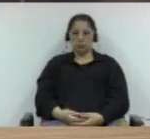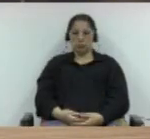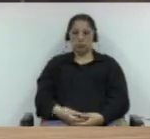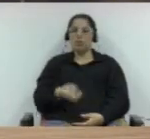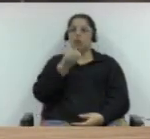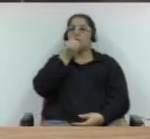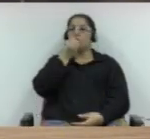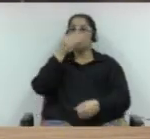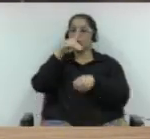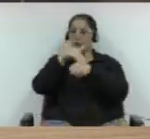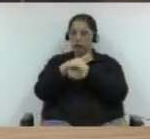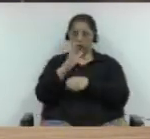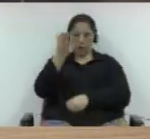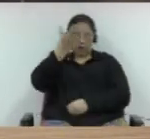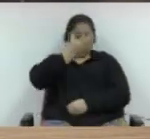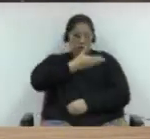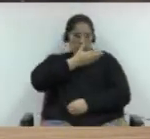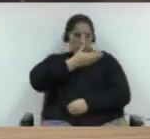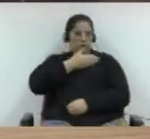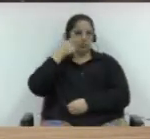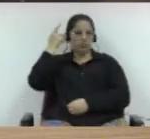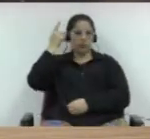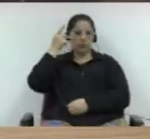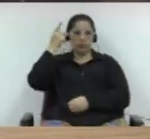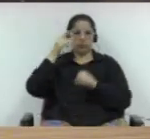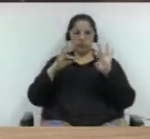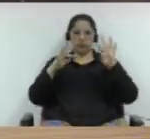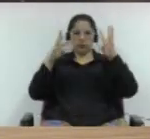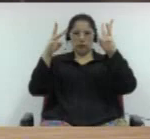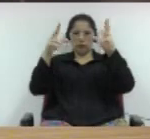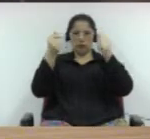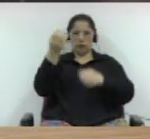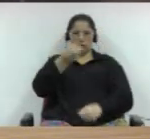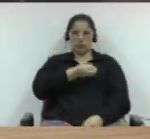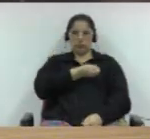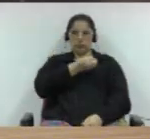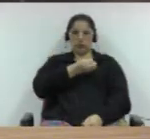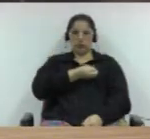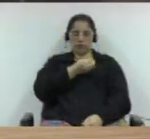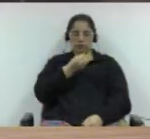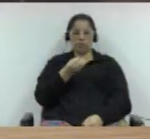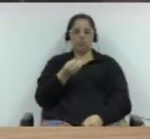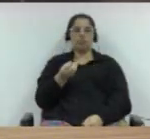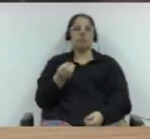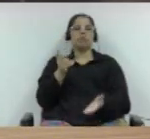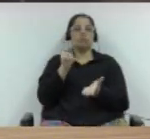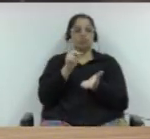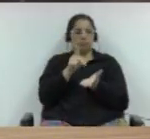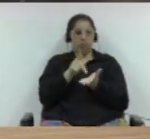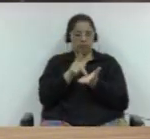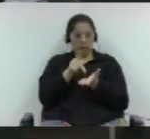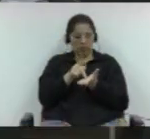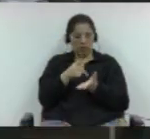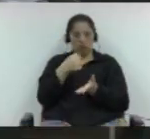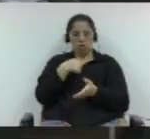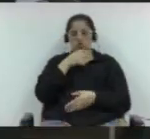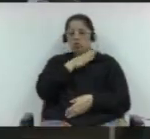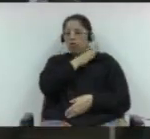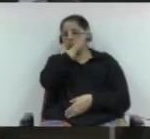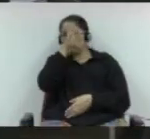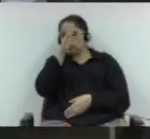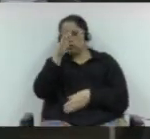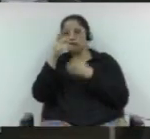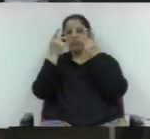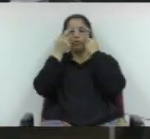Boa noite aos pares, boa noite a todos aqui presentes. Realmente, esse nobre vereador chegou a visitar essa escola